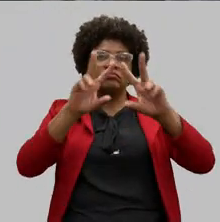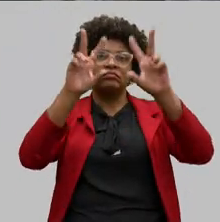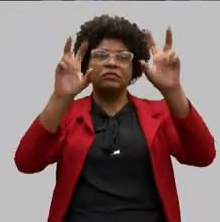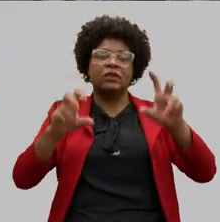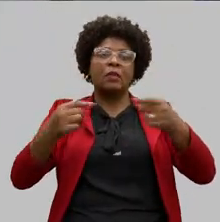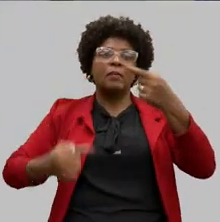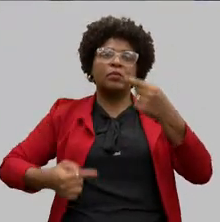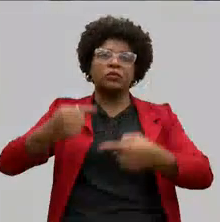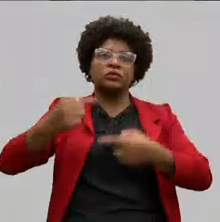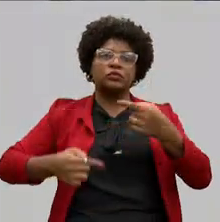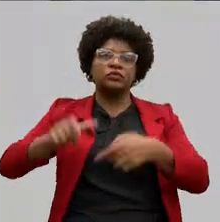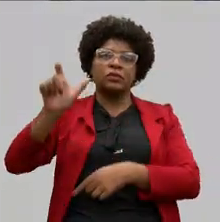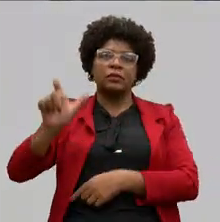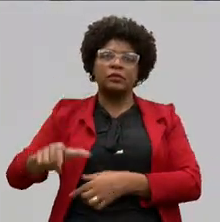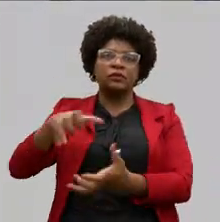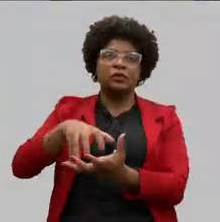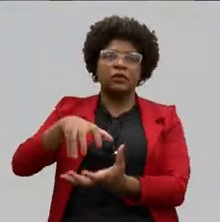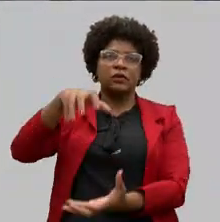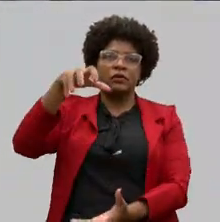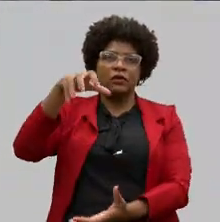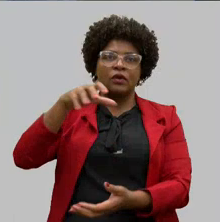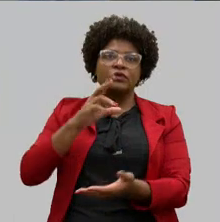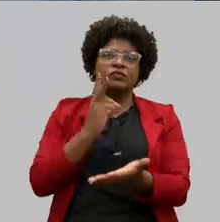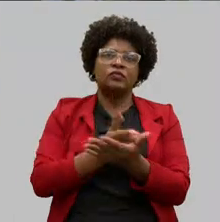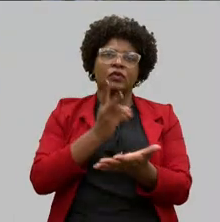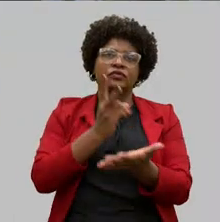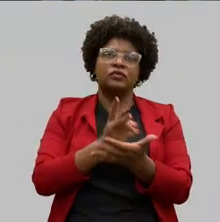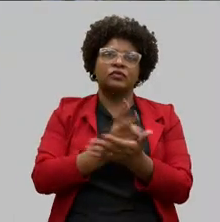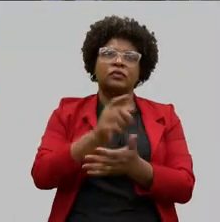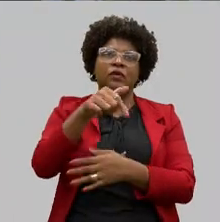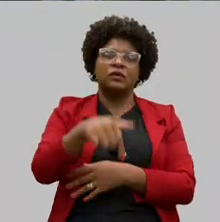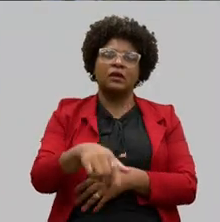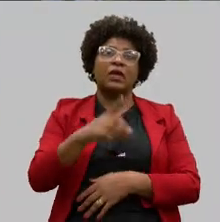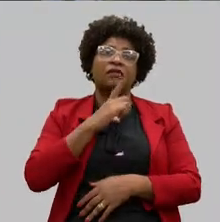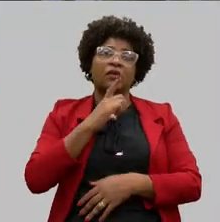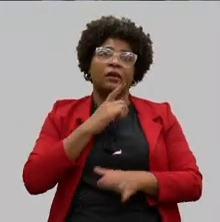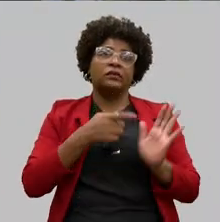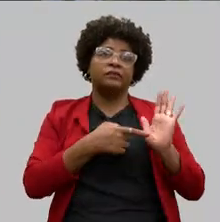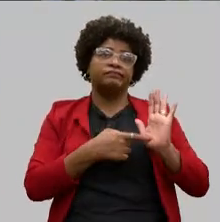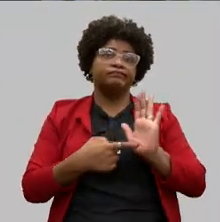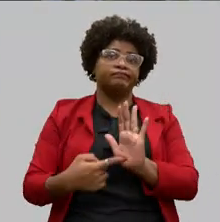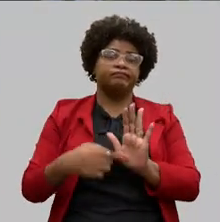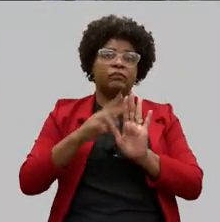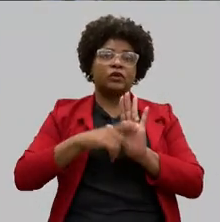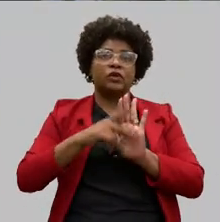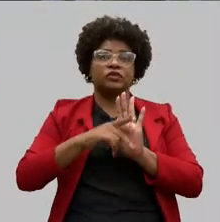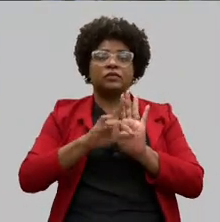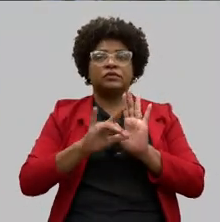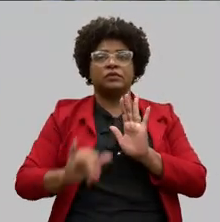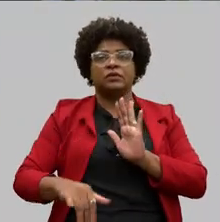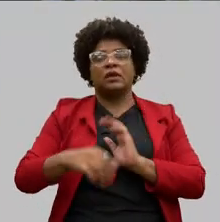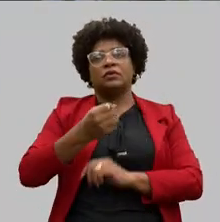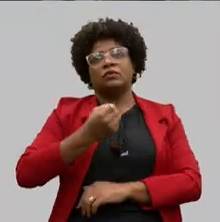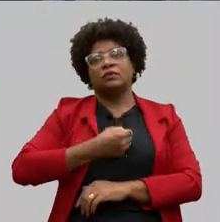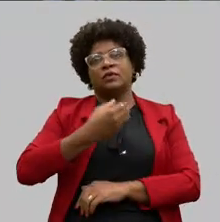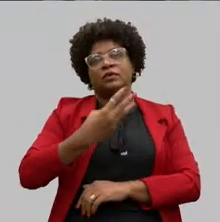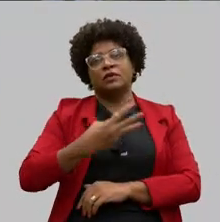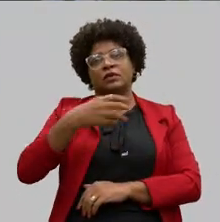eh nós vamos dar sequência aqui emitindo nosso parecer sobre o projeto de lei número 39/17